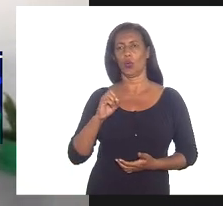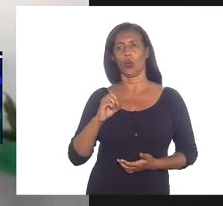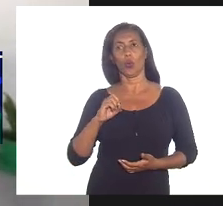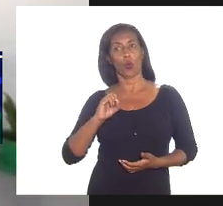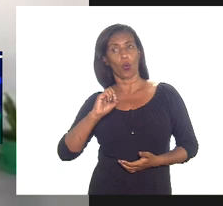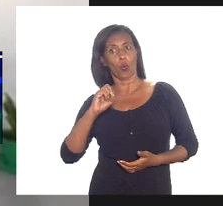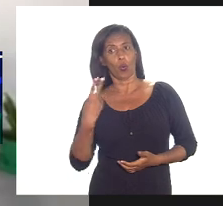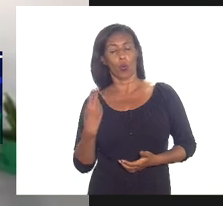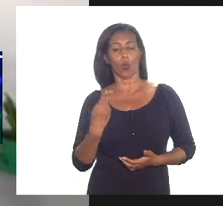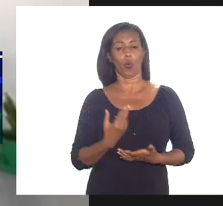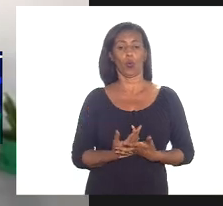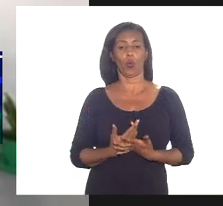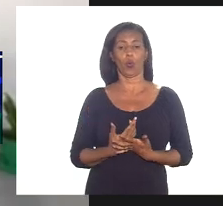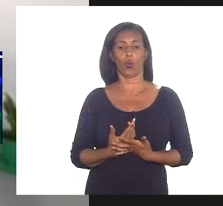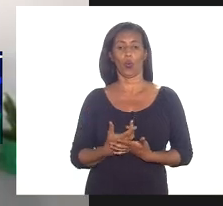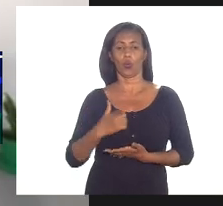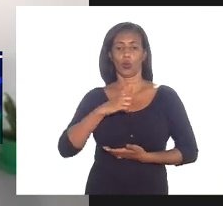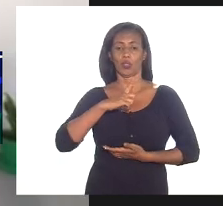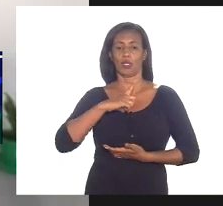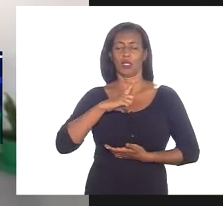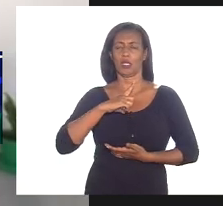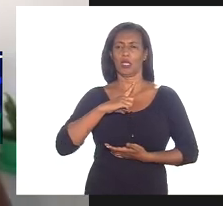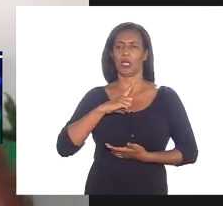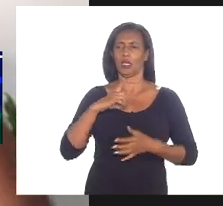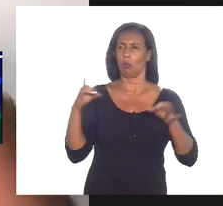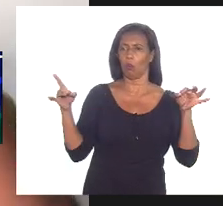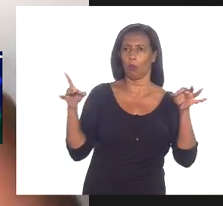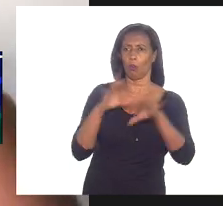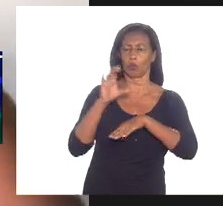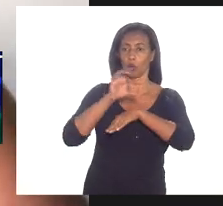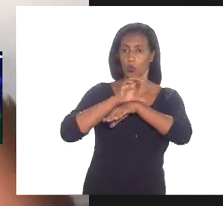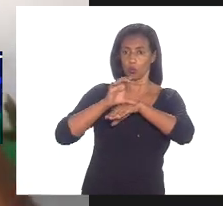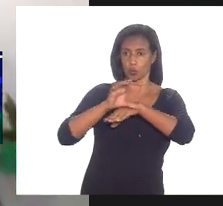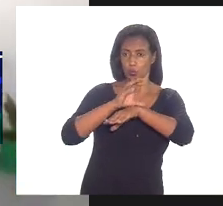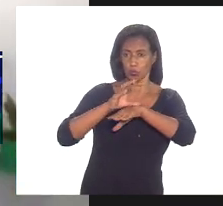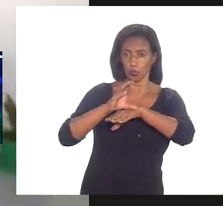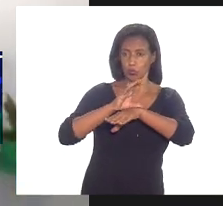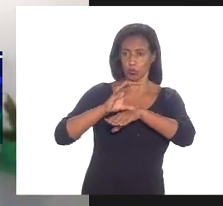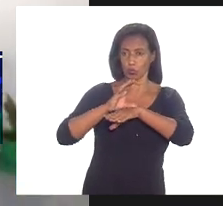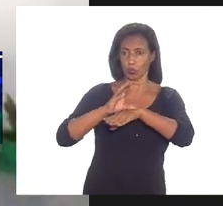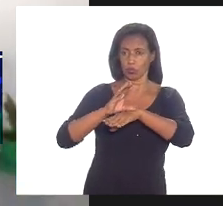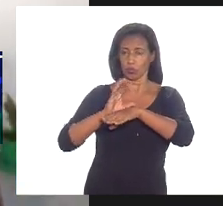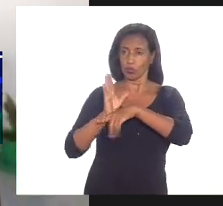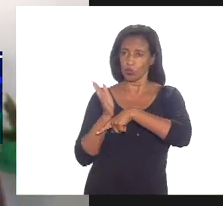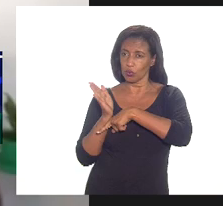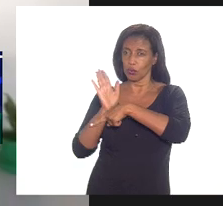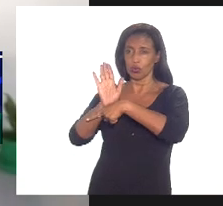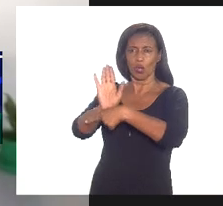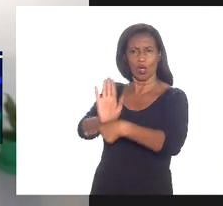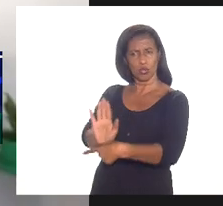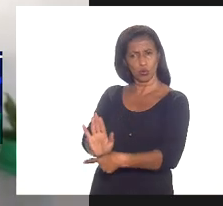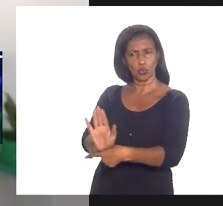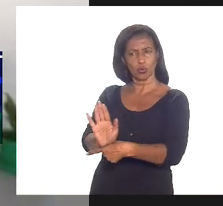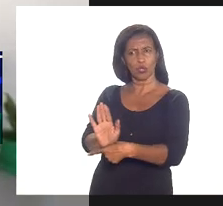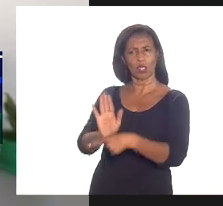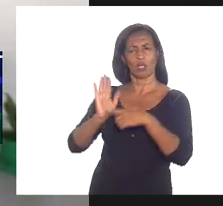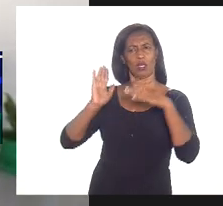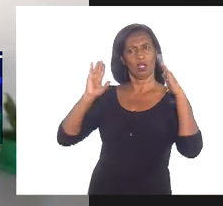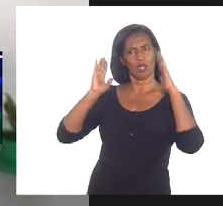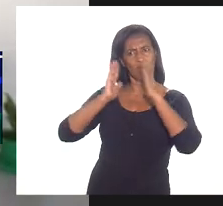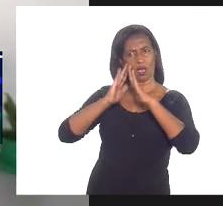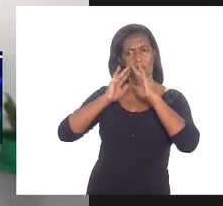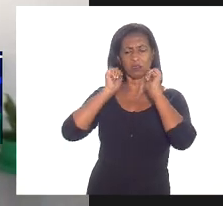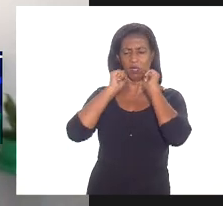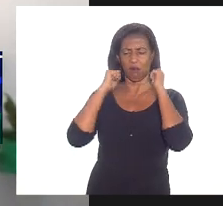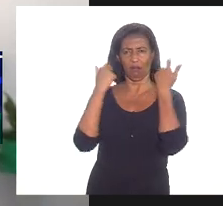que tem aí à disposição constitucional já atender aqui o que é em casa se